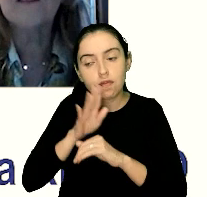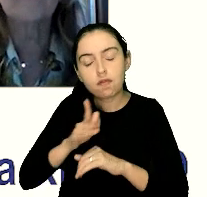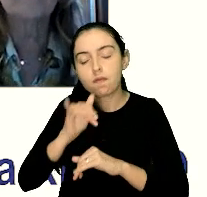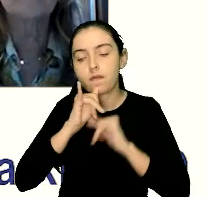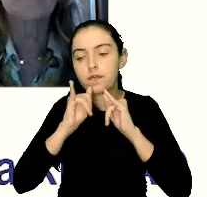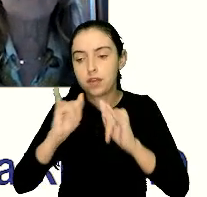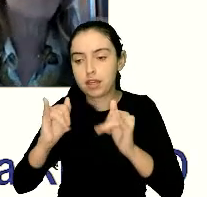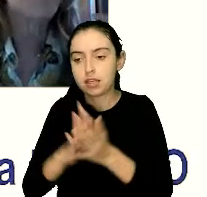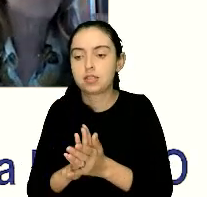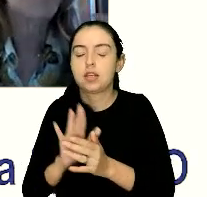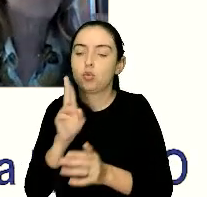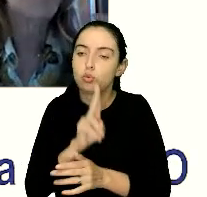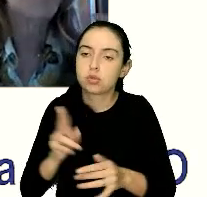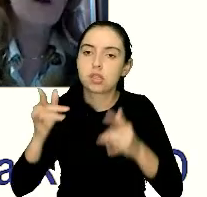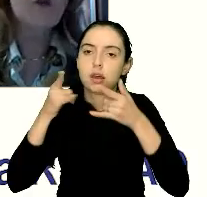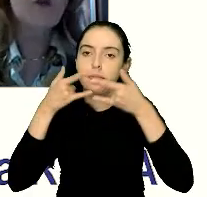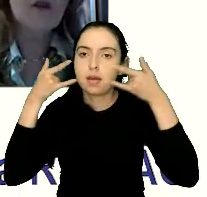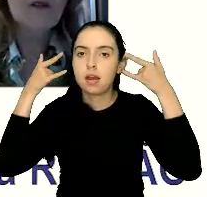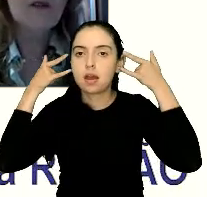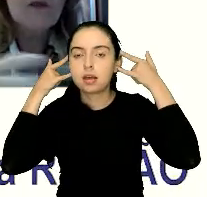de máscaras, não é?